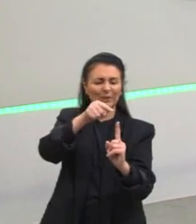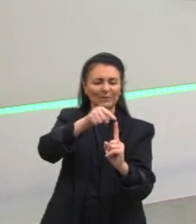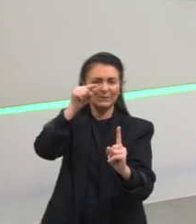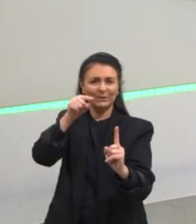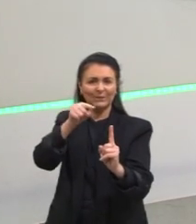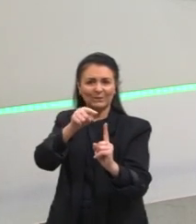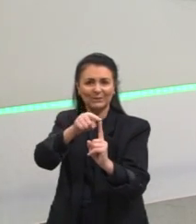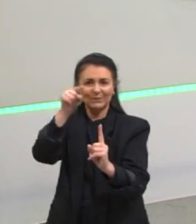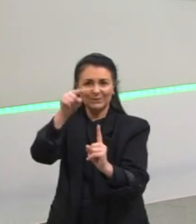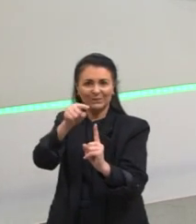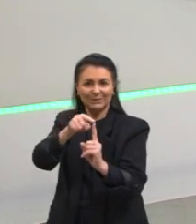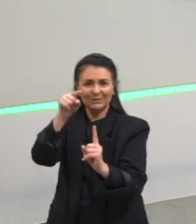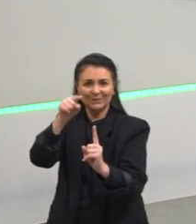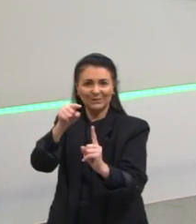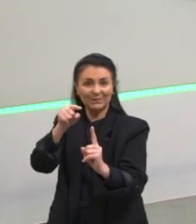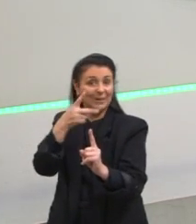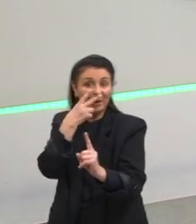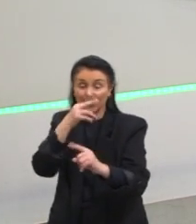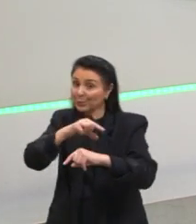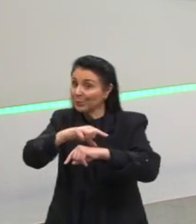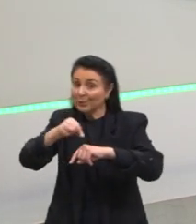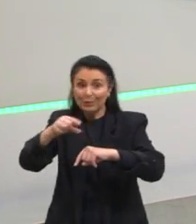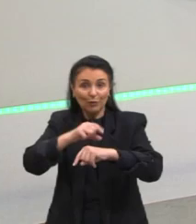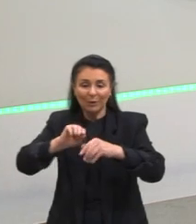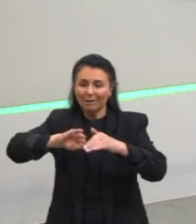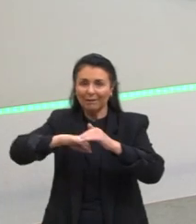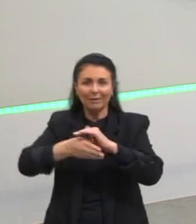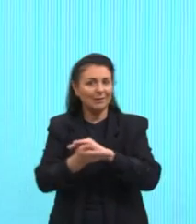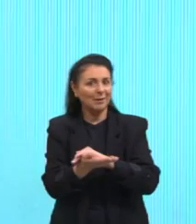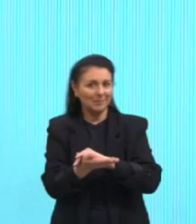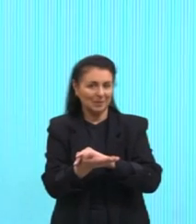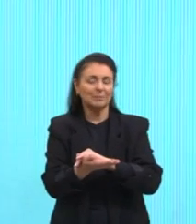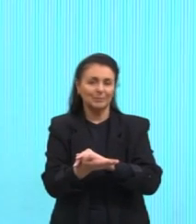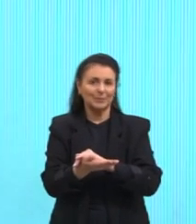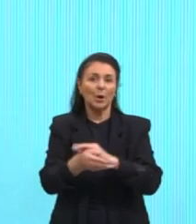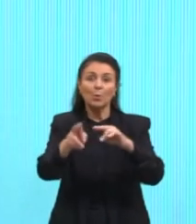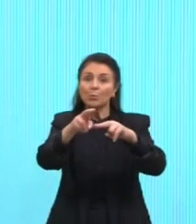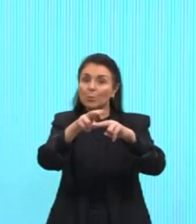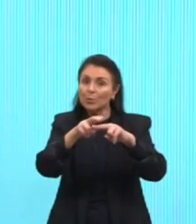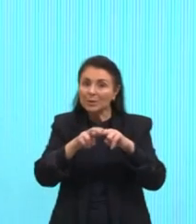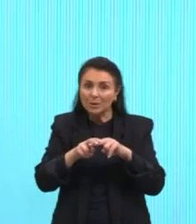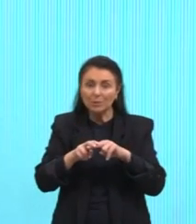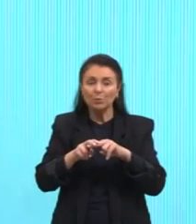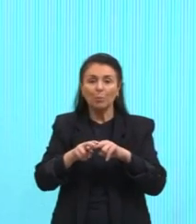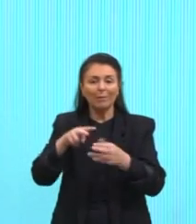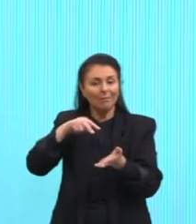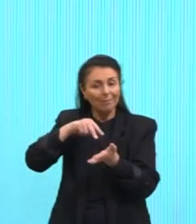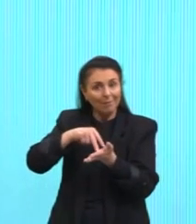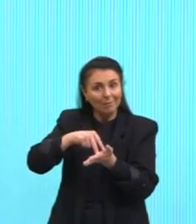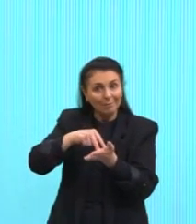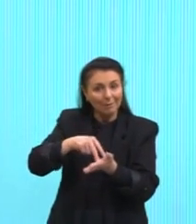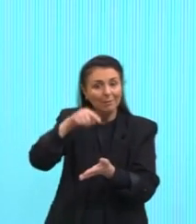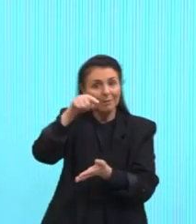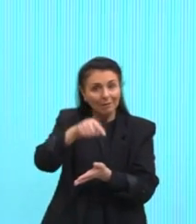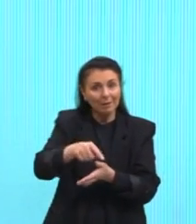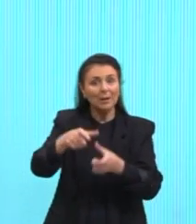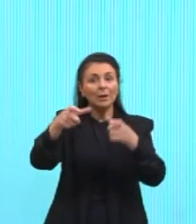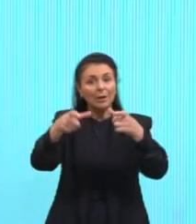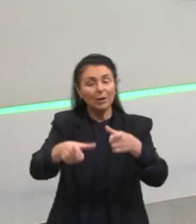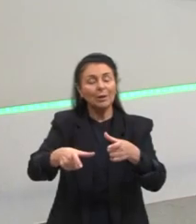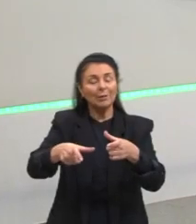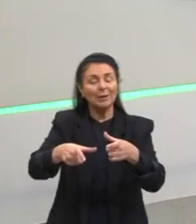então é uma folha que se adaptou atualizado Então ela começa a ter muita adaptação não vai reter muito líquido aí para poder sobreviver